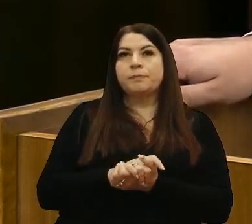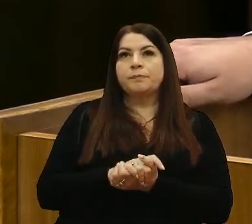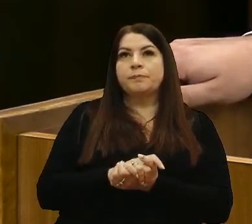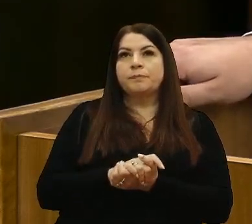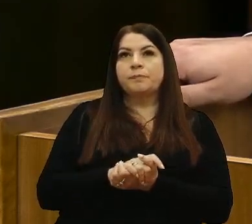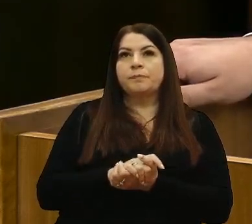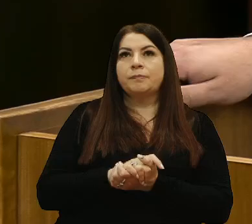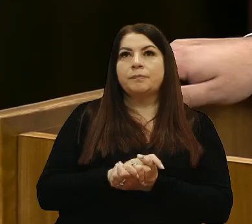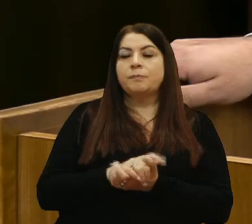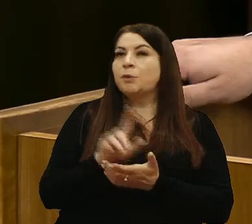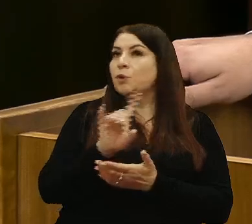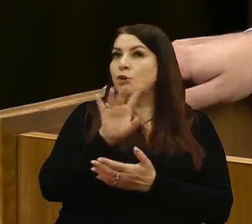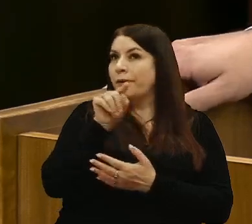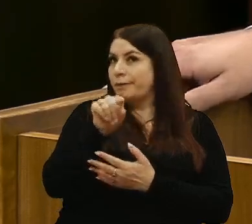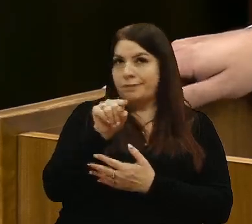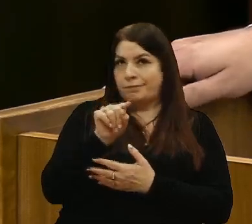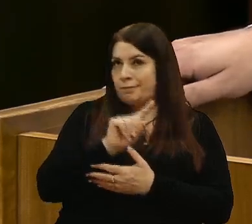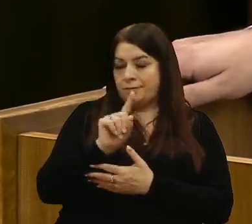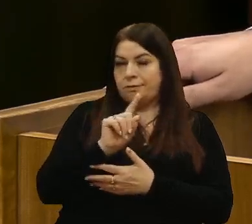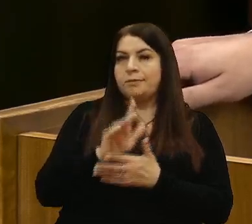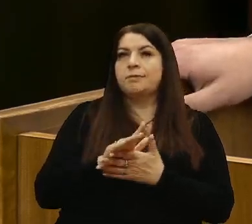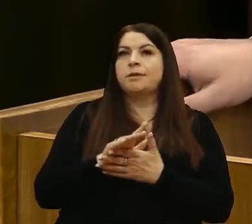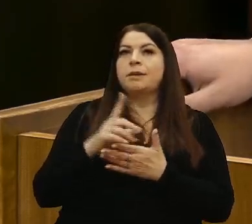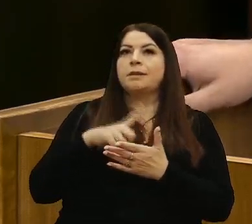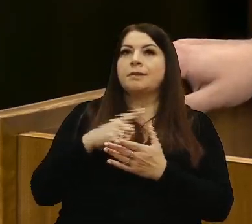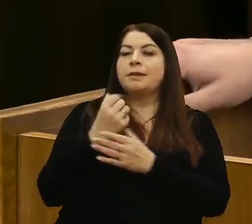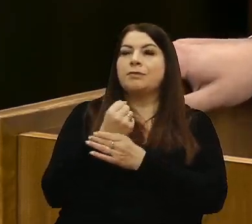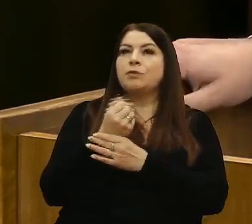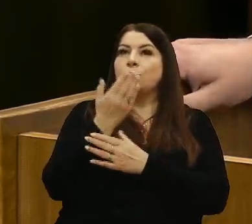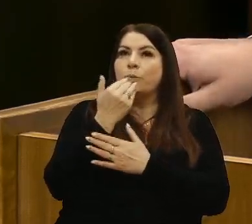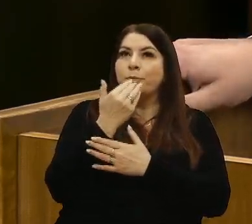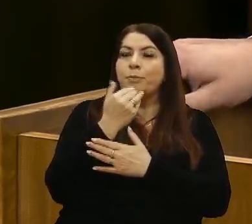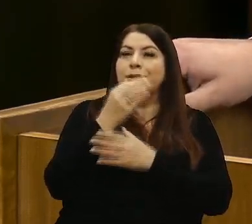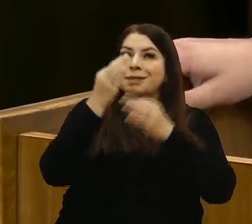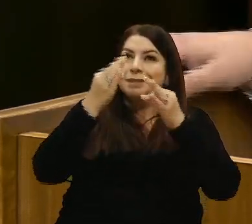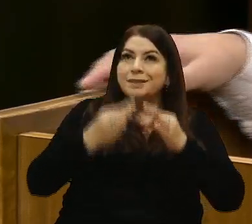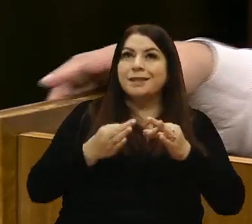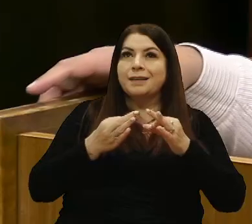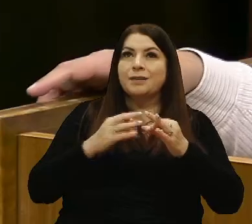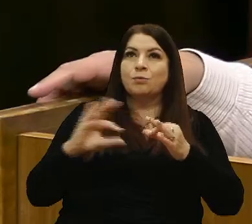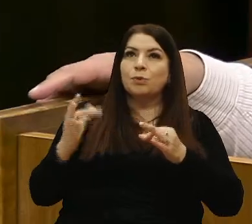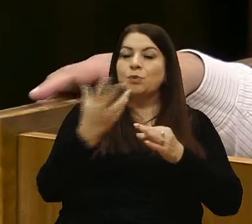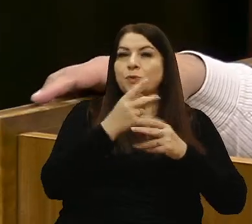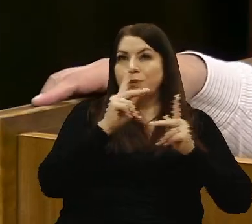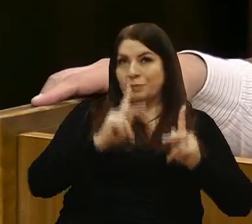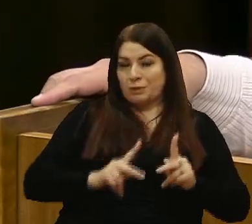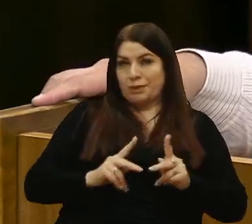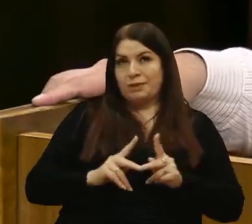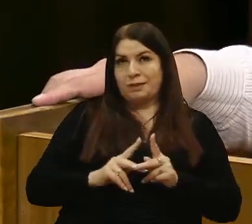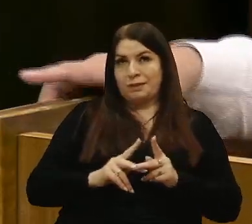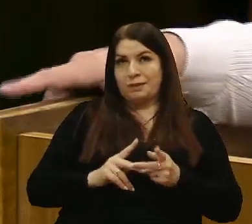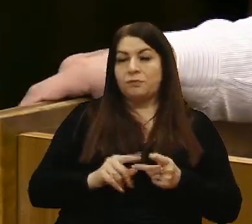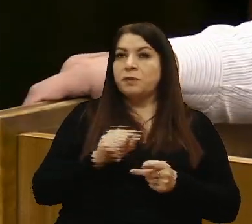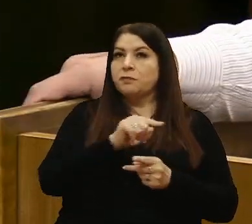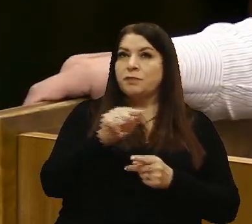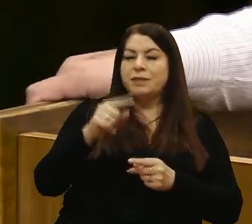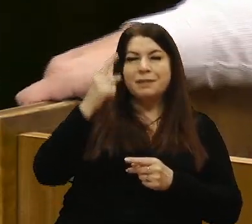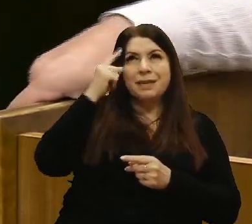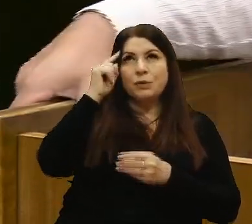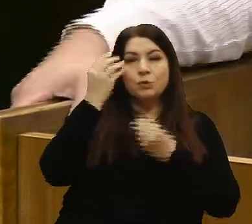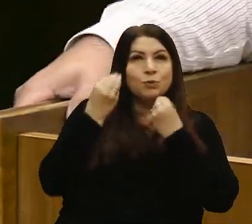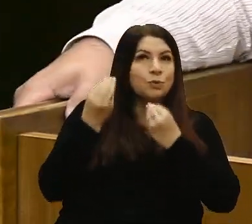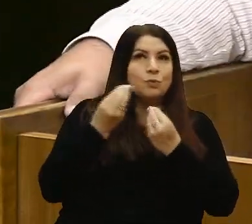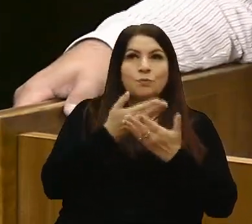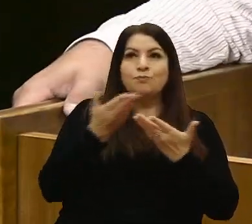Mas, além disso, é garantir uma alimentação adequada para todas as pessoas. Vocês têm noção,